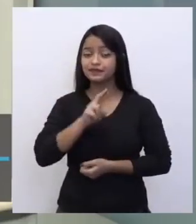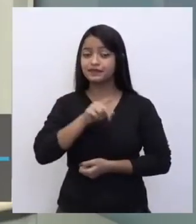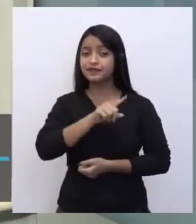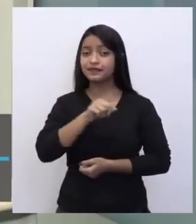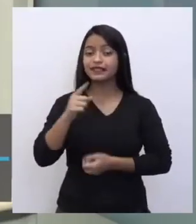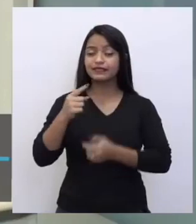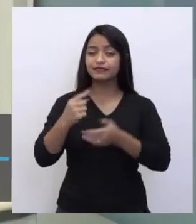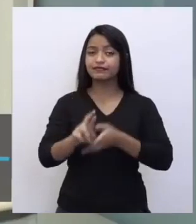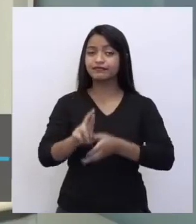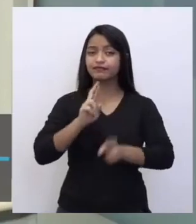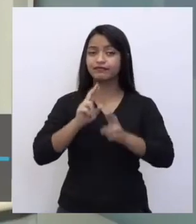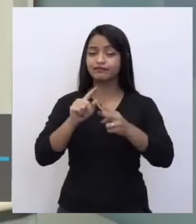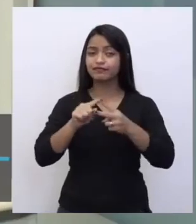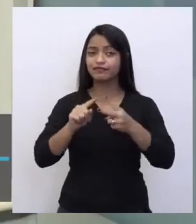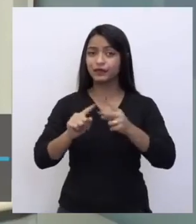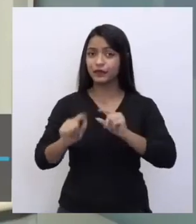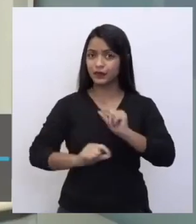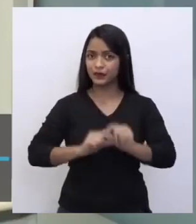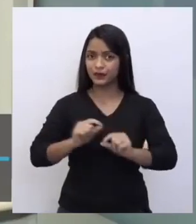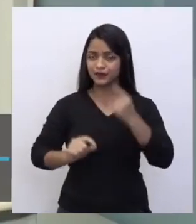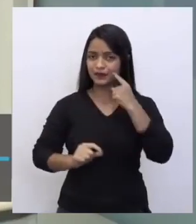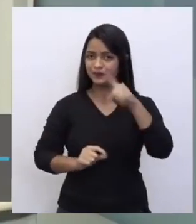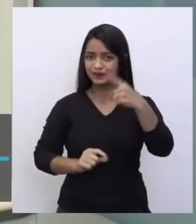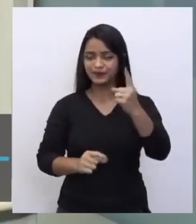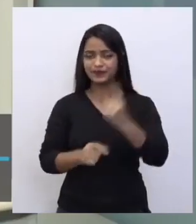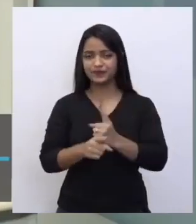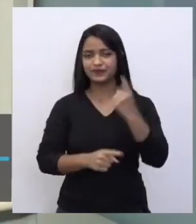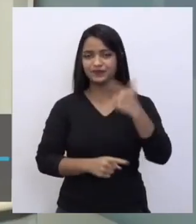duas perguntas que estão no vídeo agora. Até já!